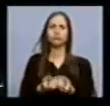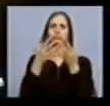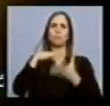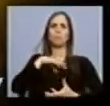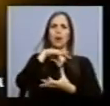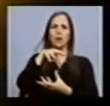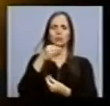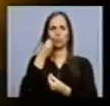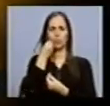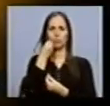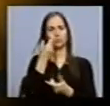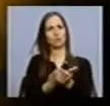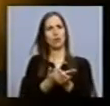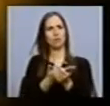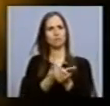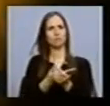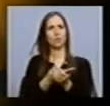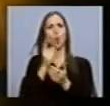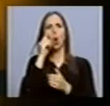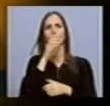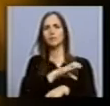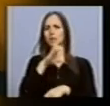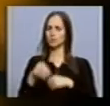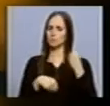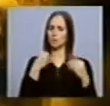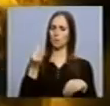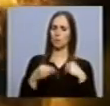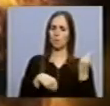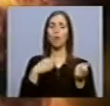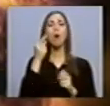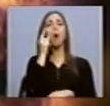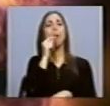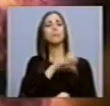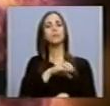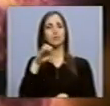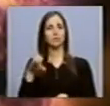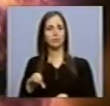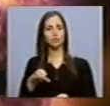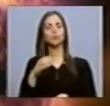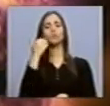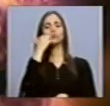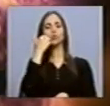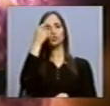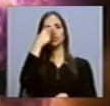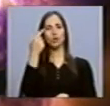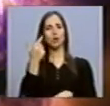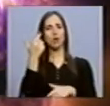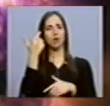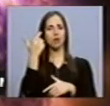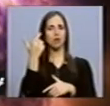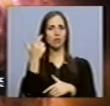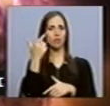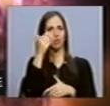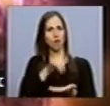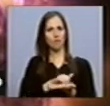isso deixou preocupado um cientista em particular, um cientista do Museu de História Natural de Nova Iorque, que começou a pensar, será